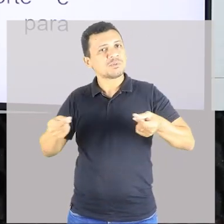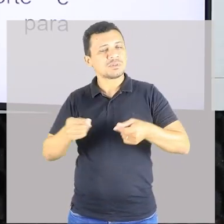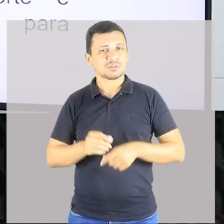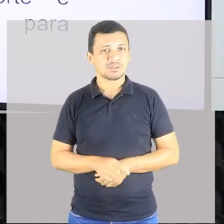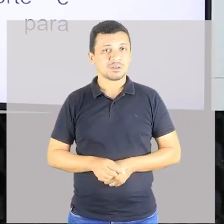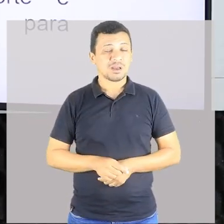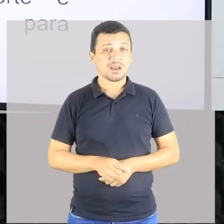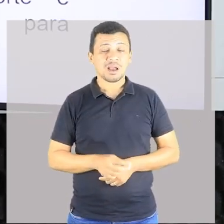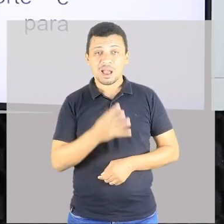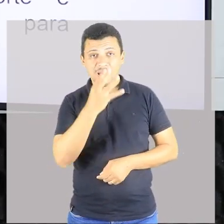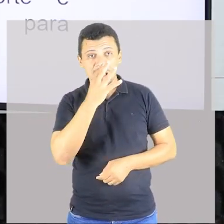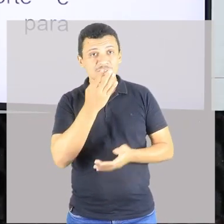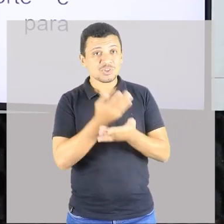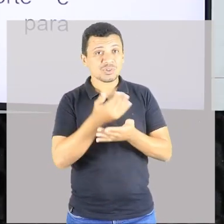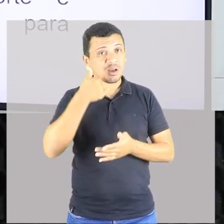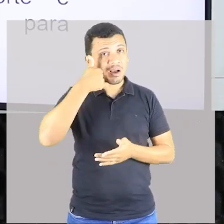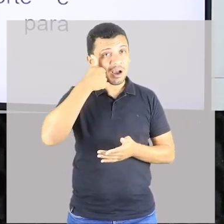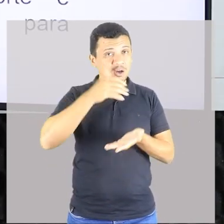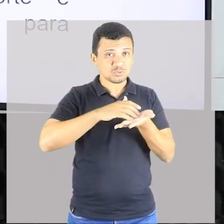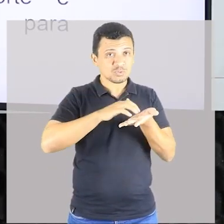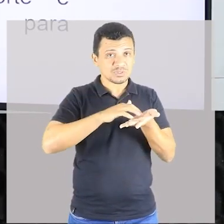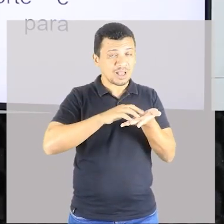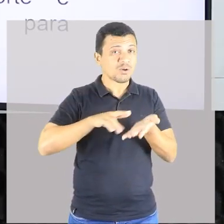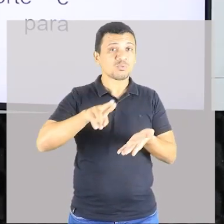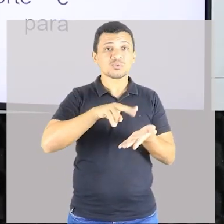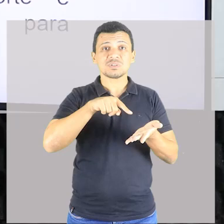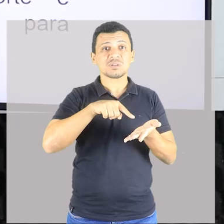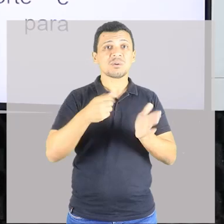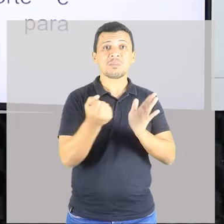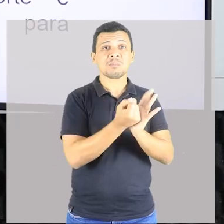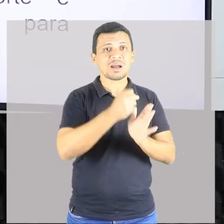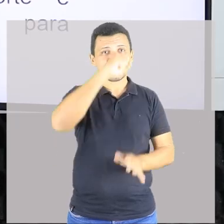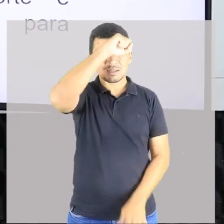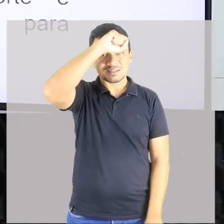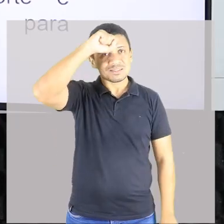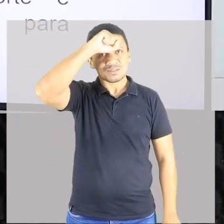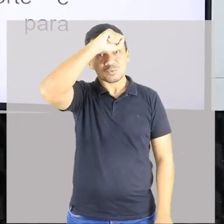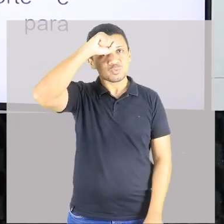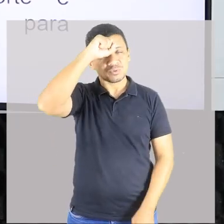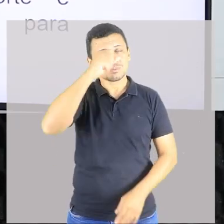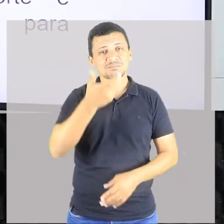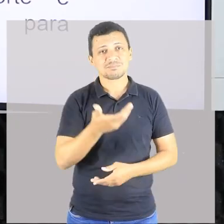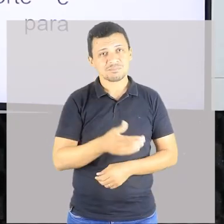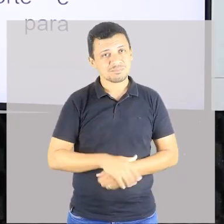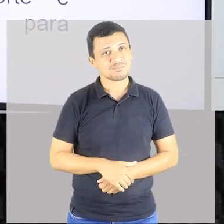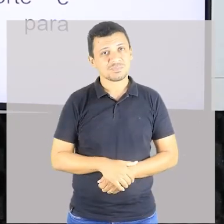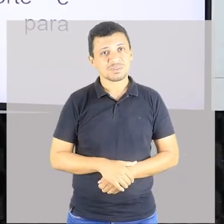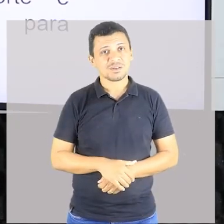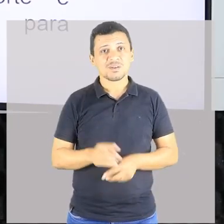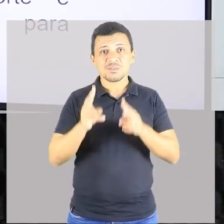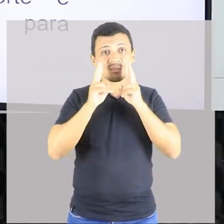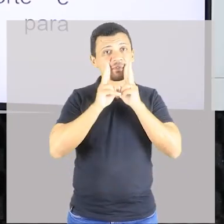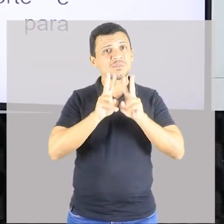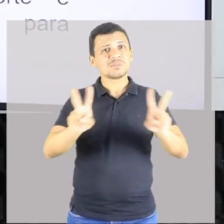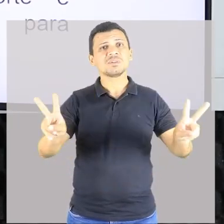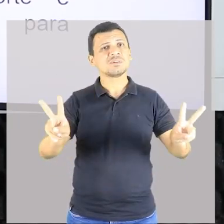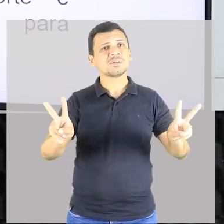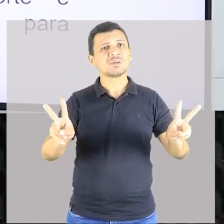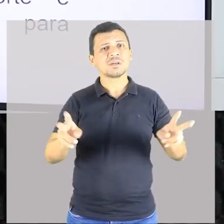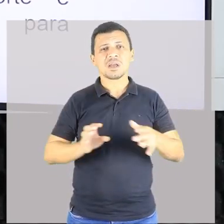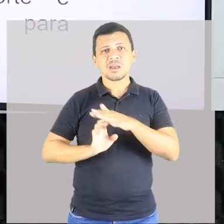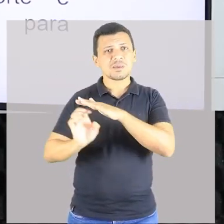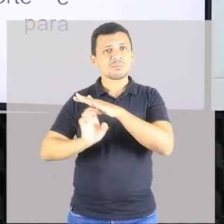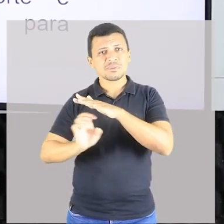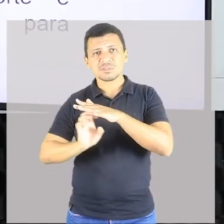estiver assistindo essa aula, por exemplo, pelo celular, utilizando, por exemplo, um celular da Samsung, né? Então veja como